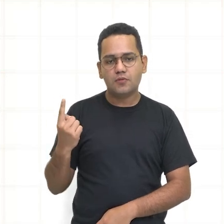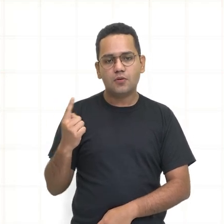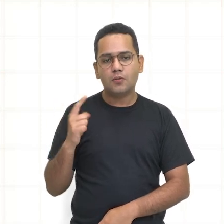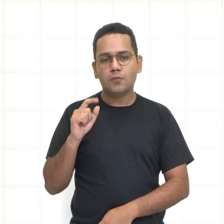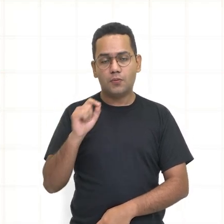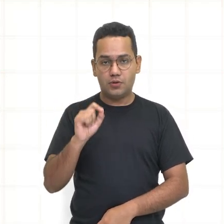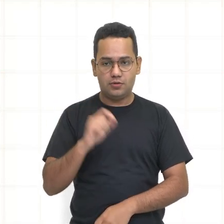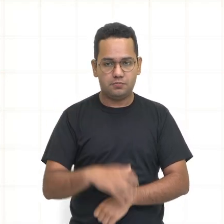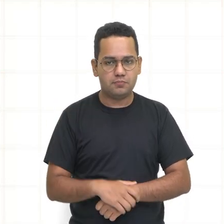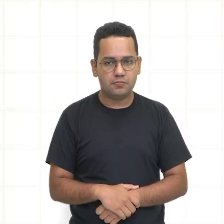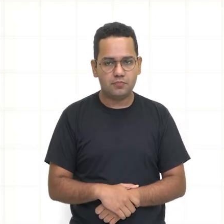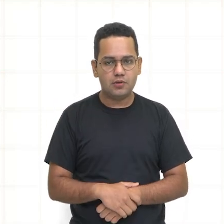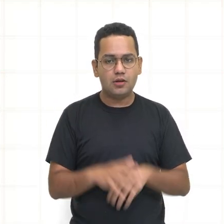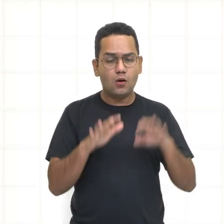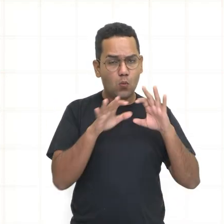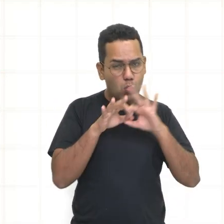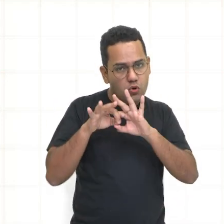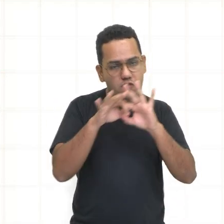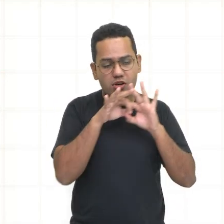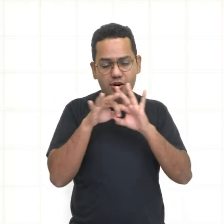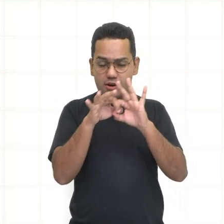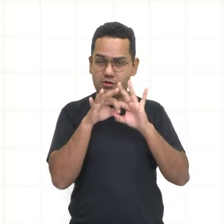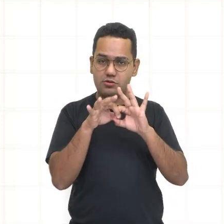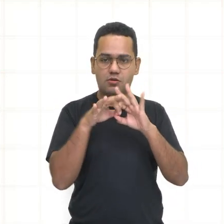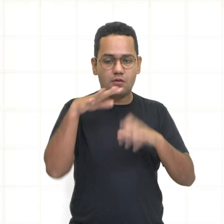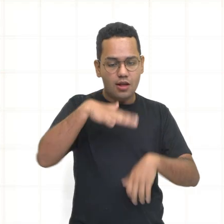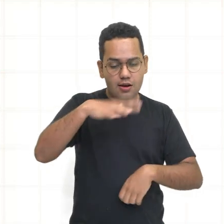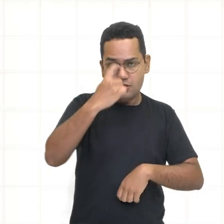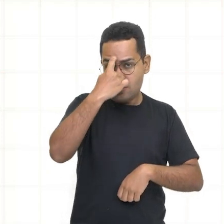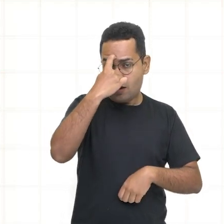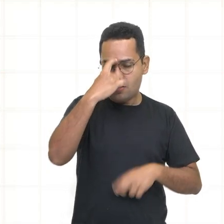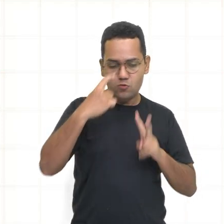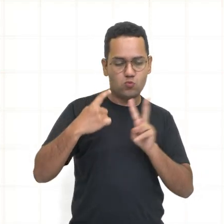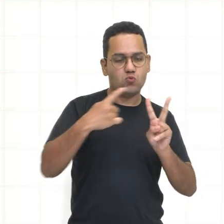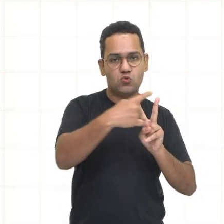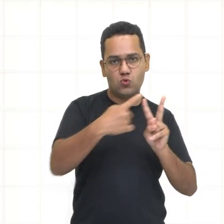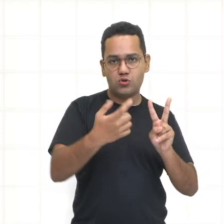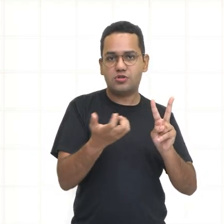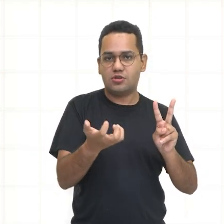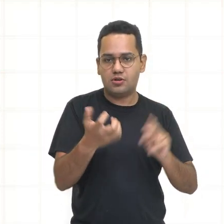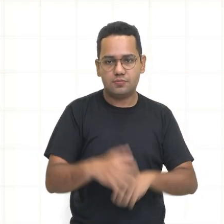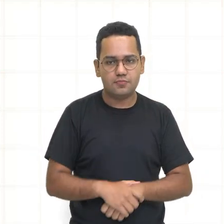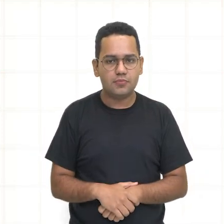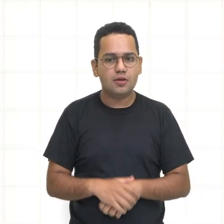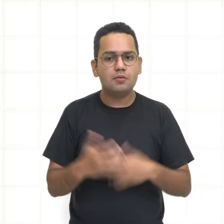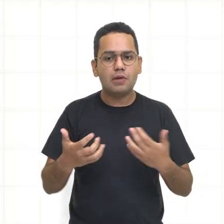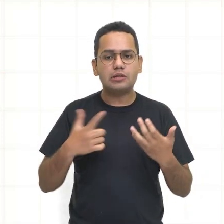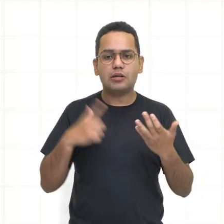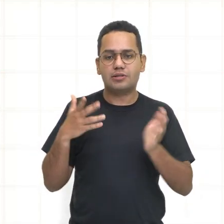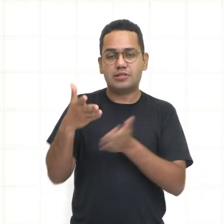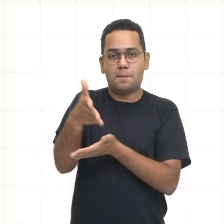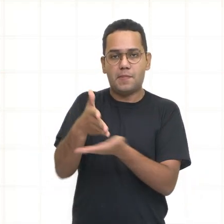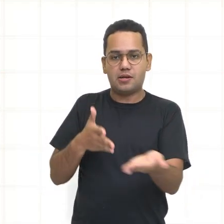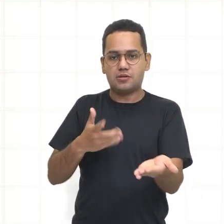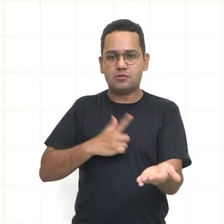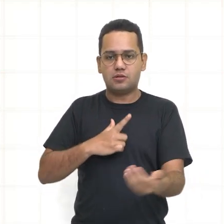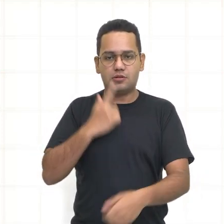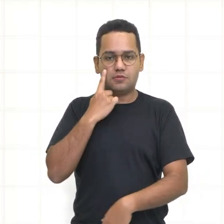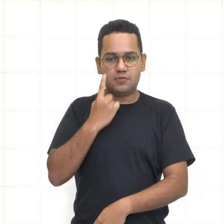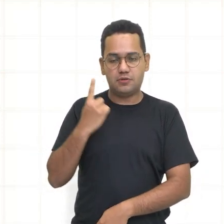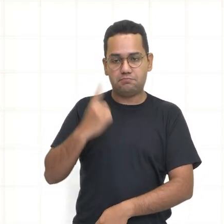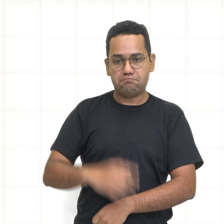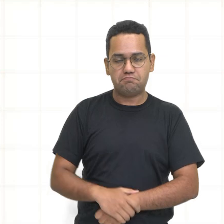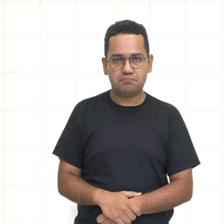territorial da Índia. Só que o que vai acontecer? Haverá uma partição do território, em que nós temos aqui a presença